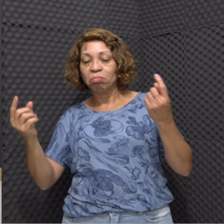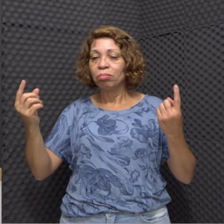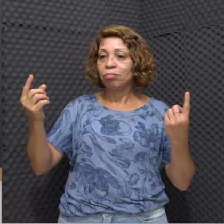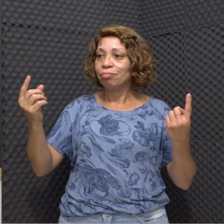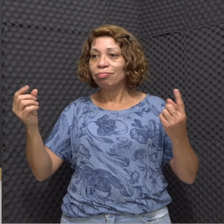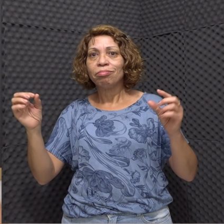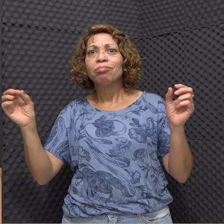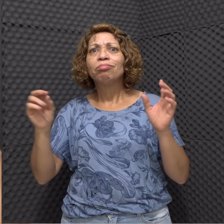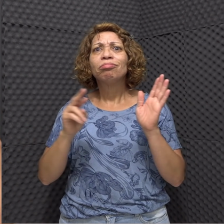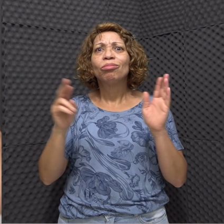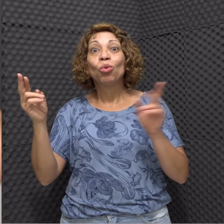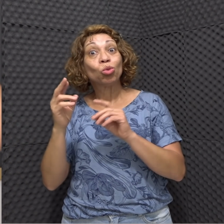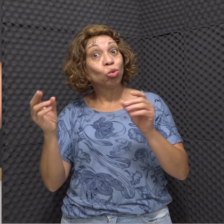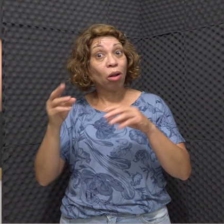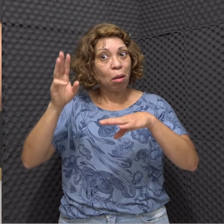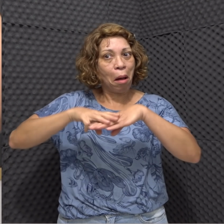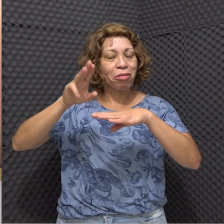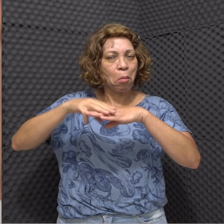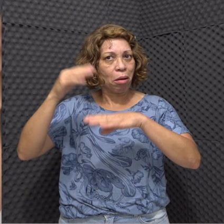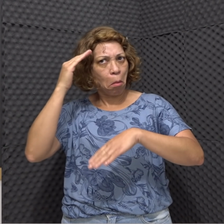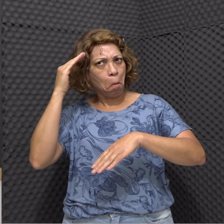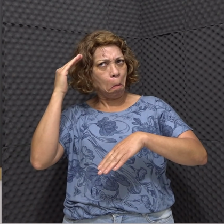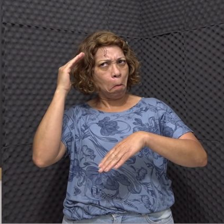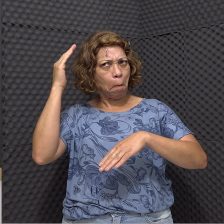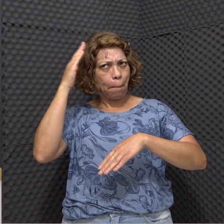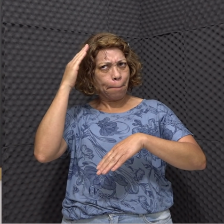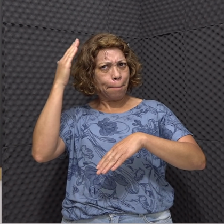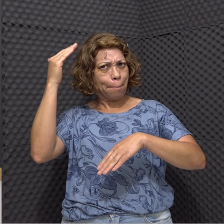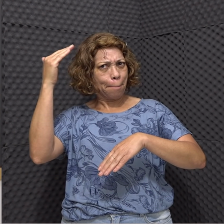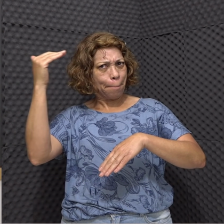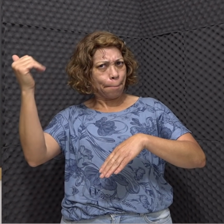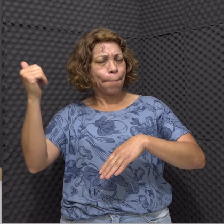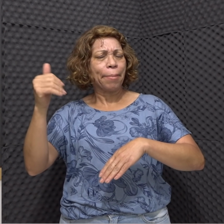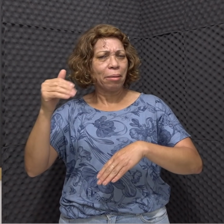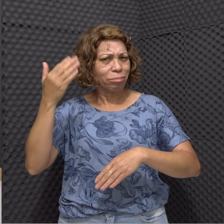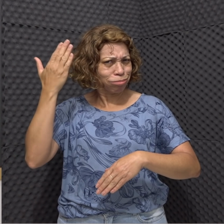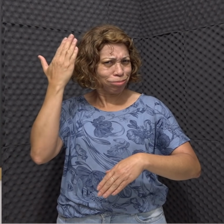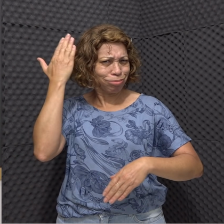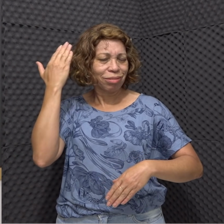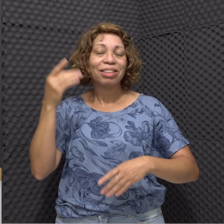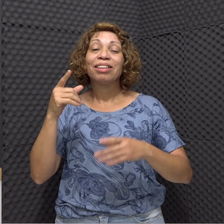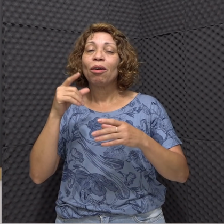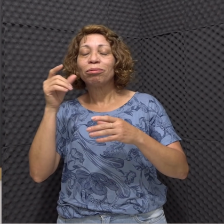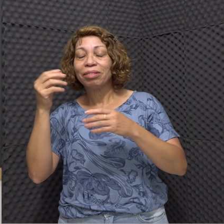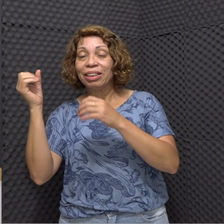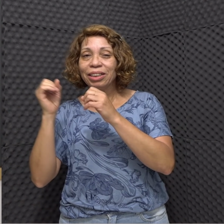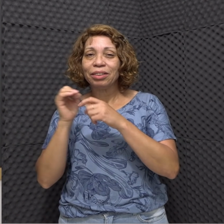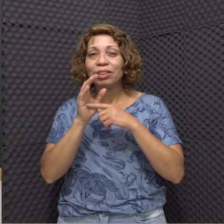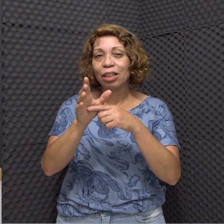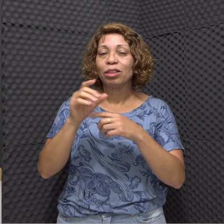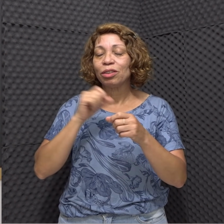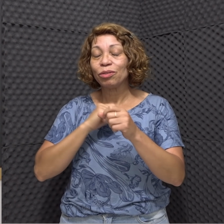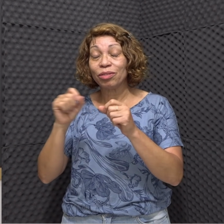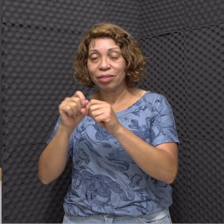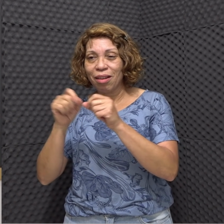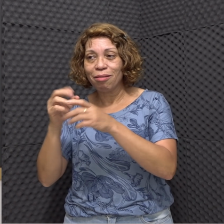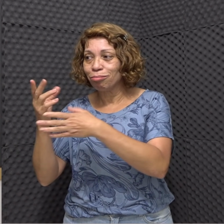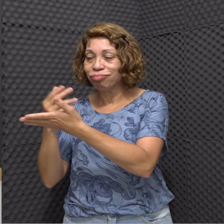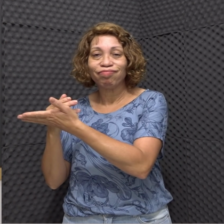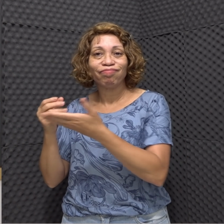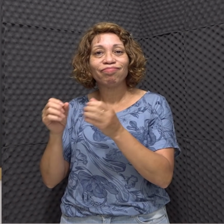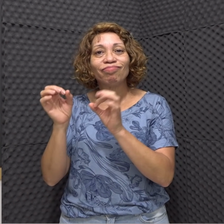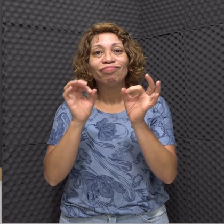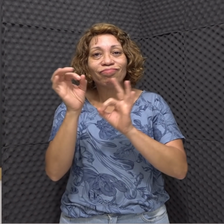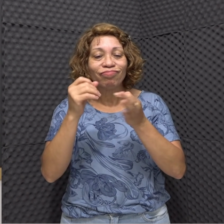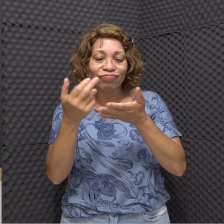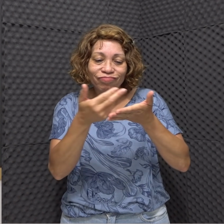britânico, nada mais é do que aquela representação gráfica dentro de um círculo onde nós podemos encontrar elementos dentro dele. E o